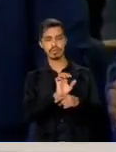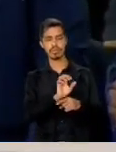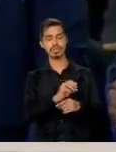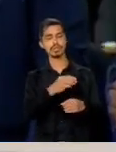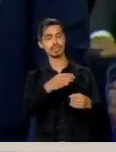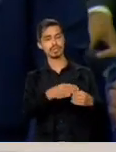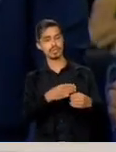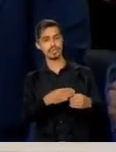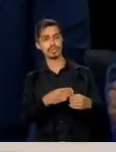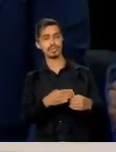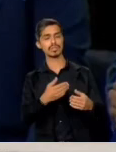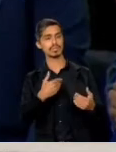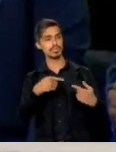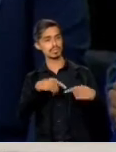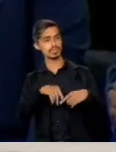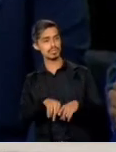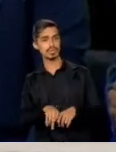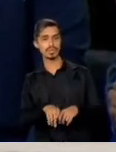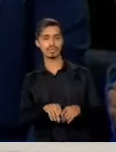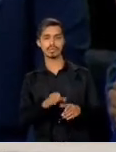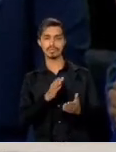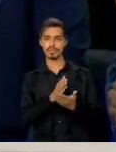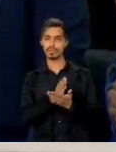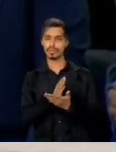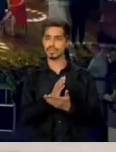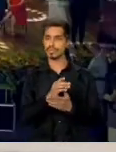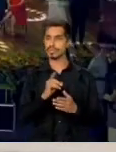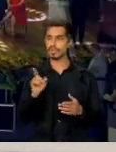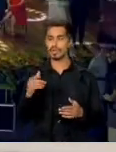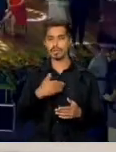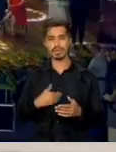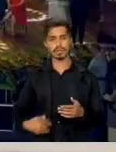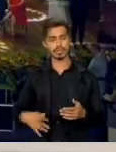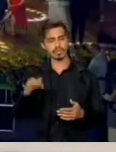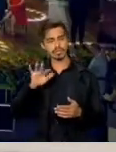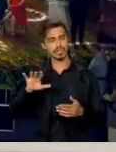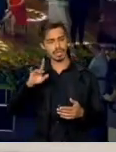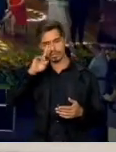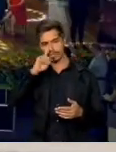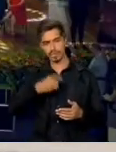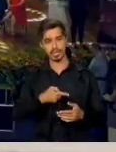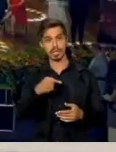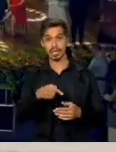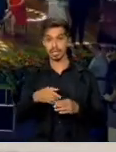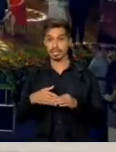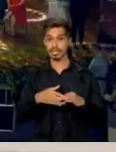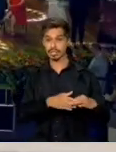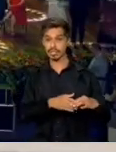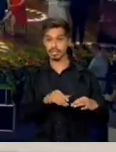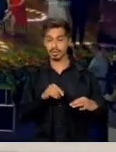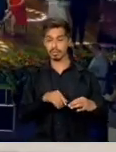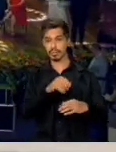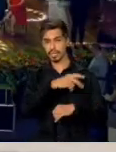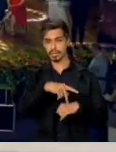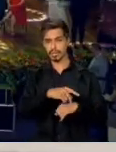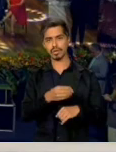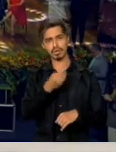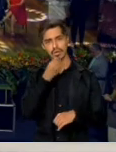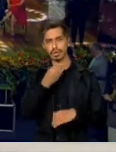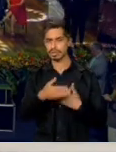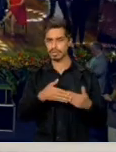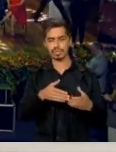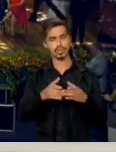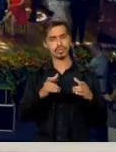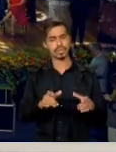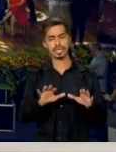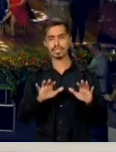os governos municipais, numa direção dada pelo governo federal, que é quem tem que dar a direção do país, obviamente, em qualquer